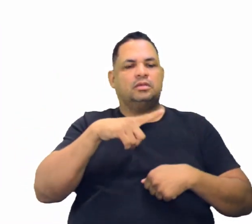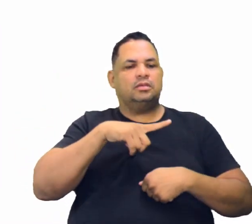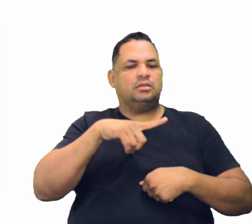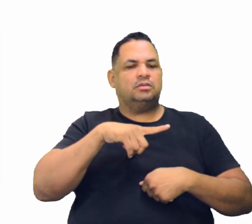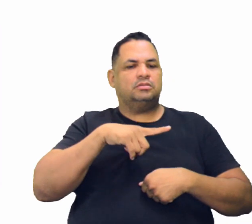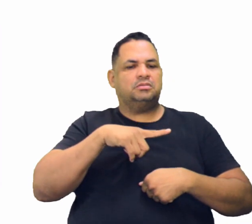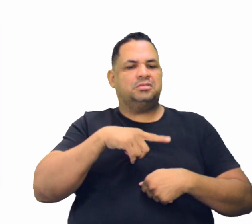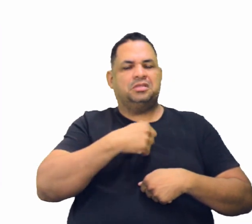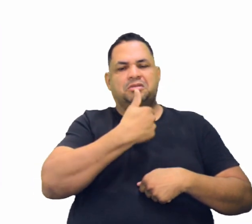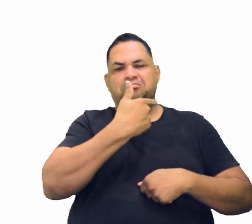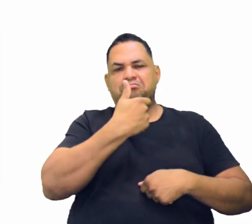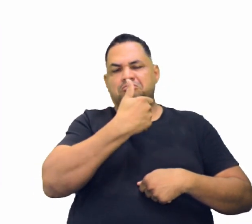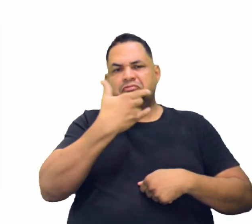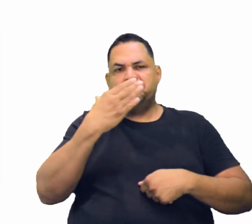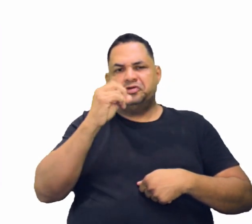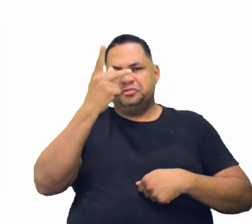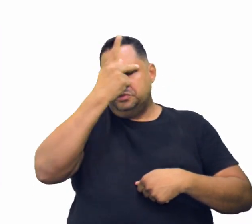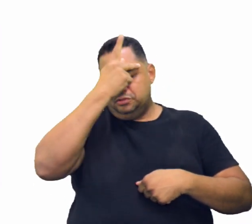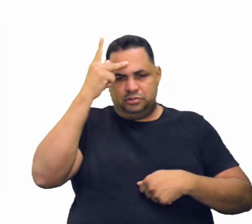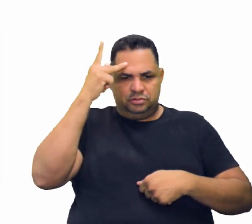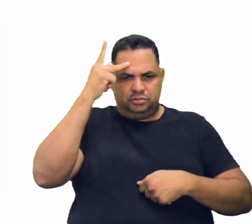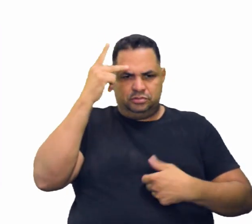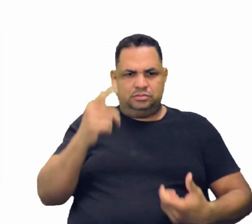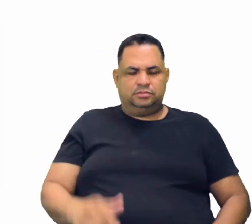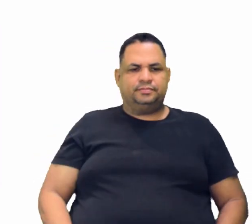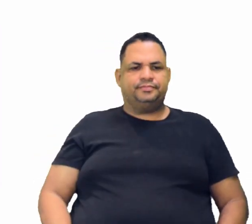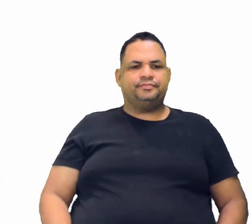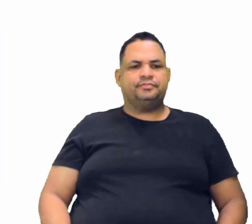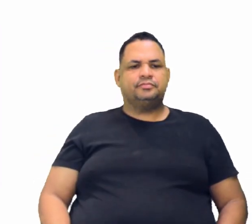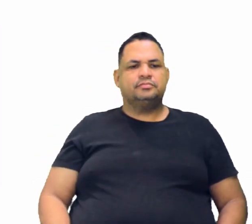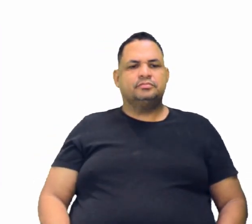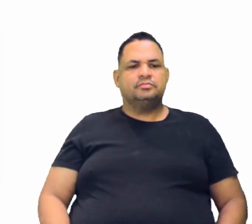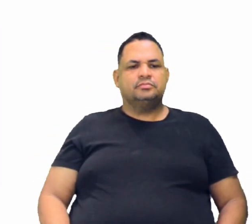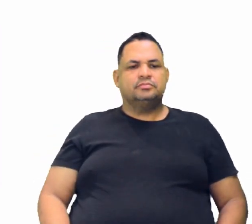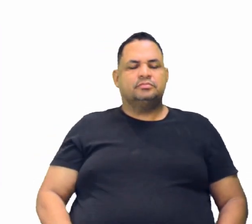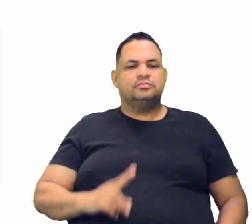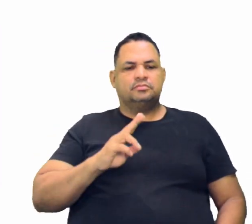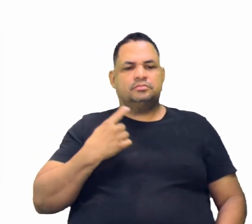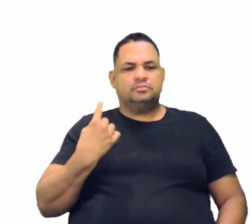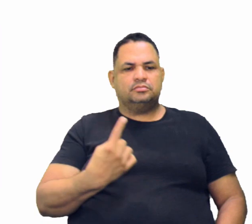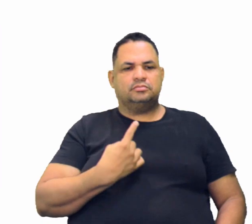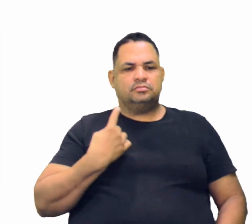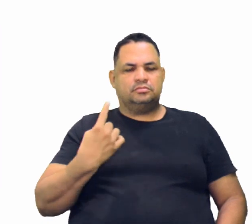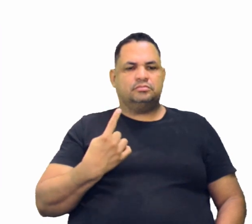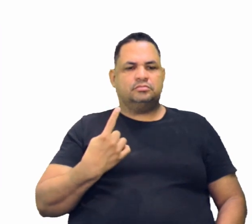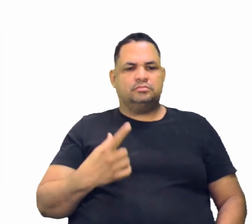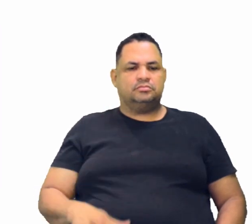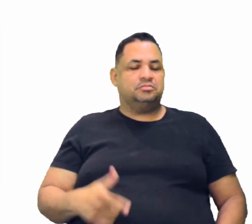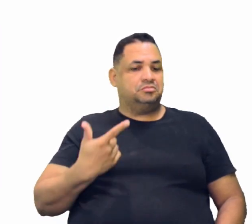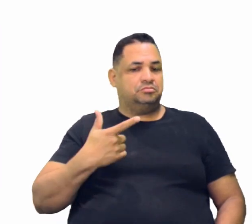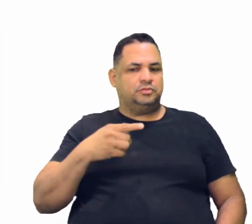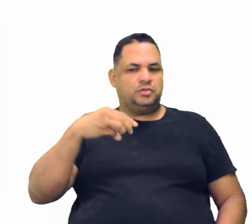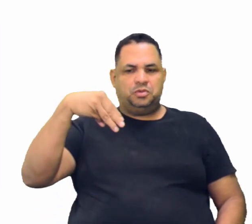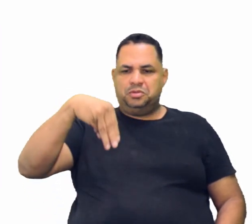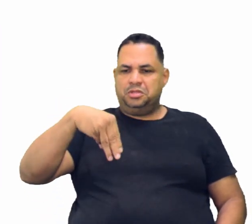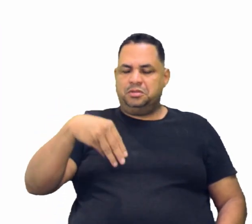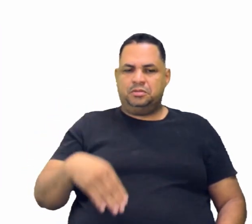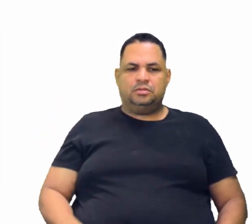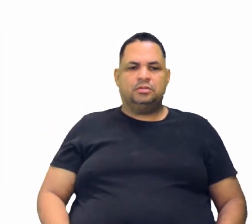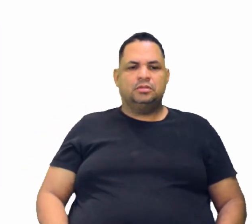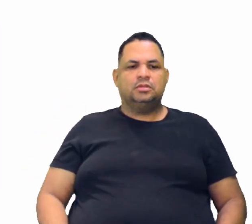20 pessoas. Ó, permaneceu no singular, porque quem está do lado?